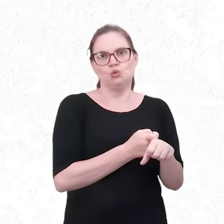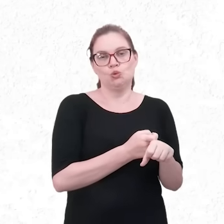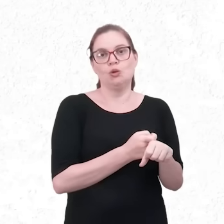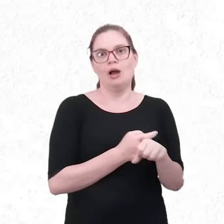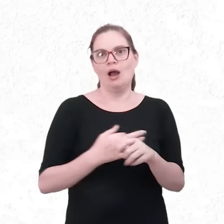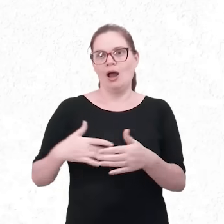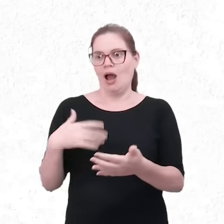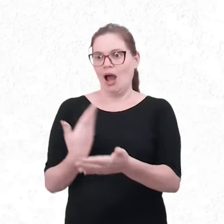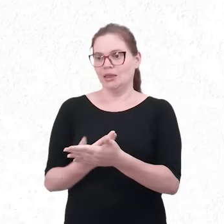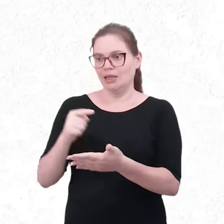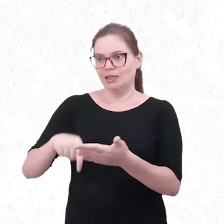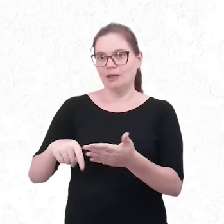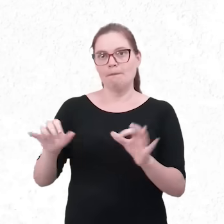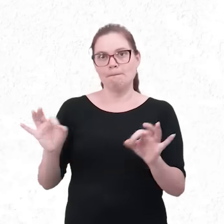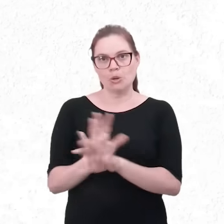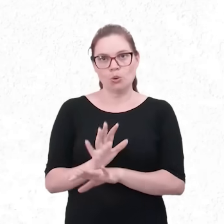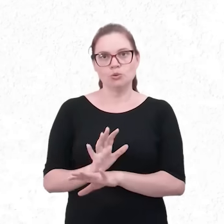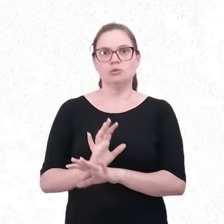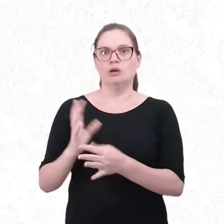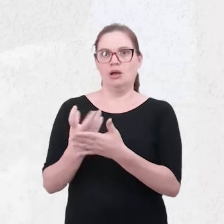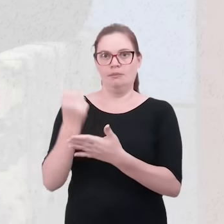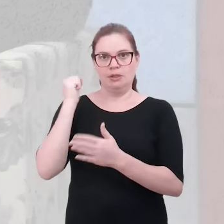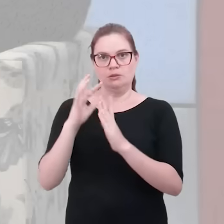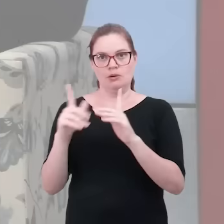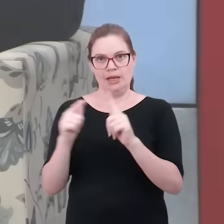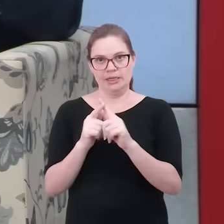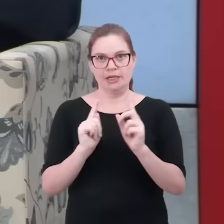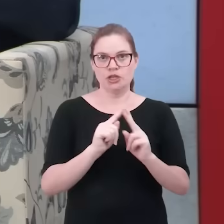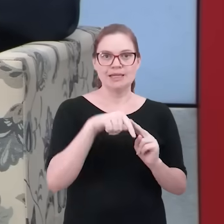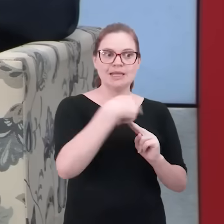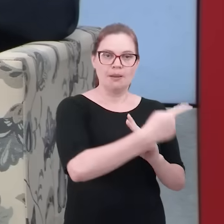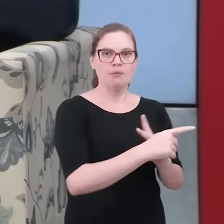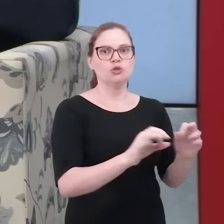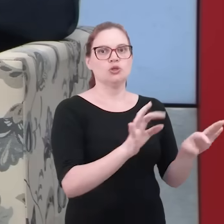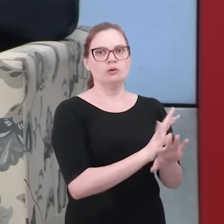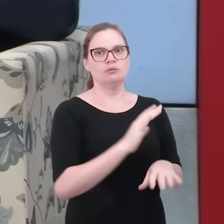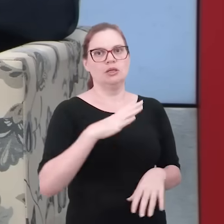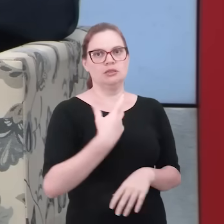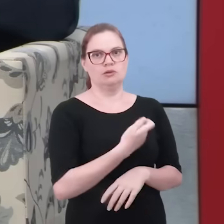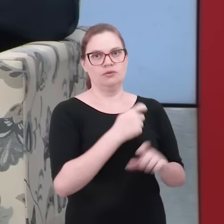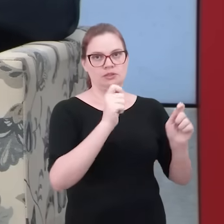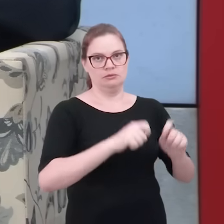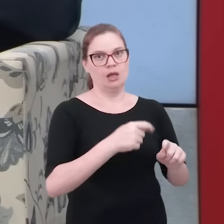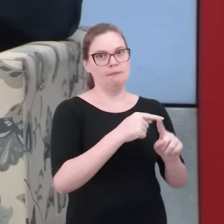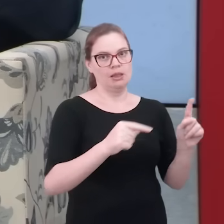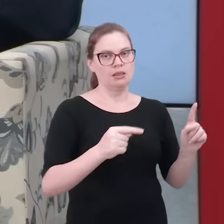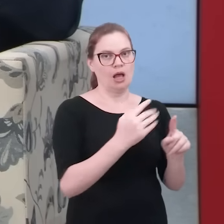dos gentios, e então todo Israel será salvo. O que o apóstolo quis dizer?